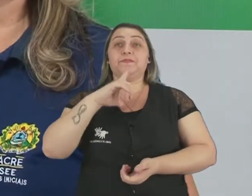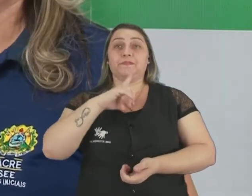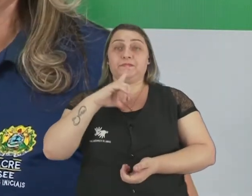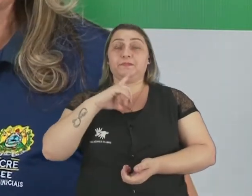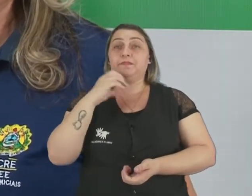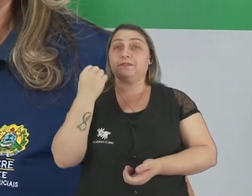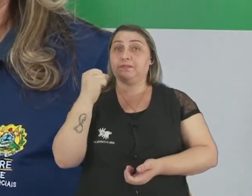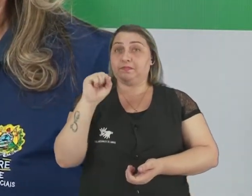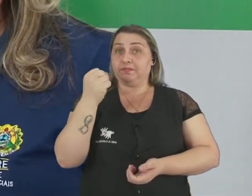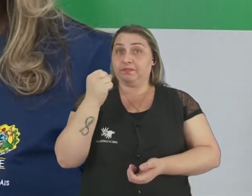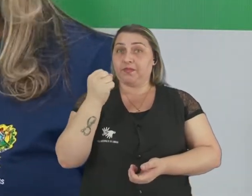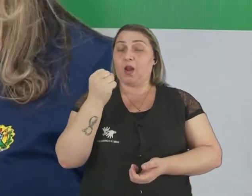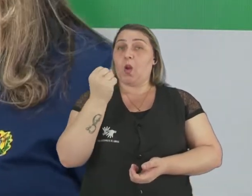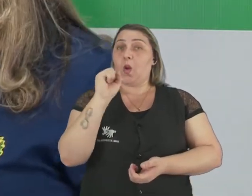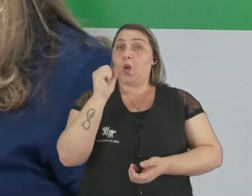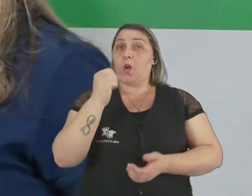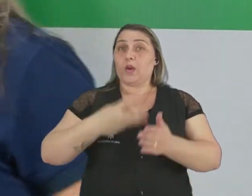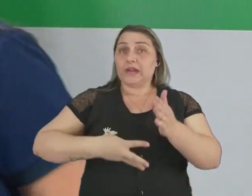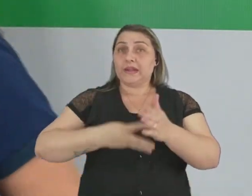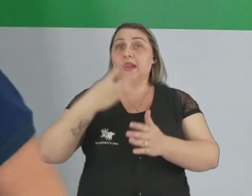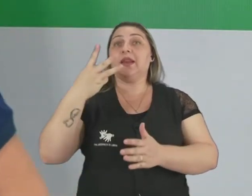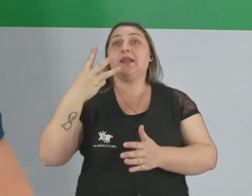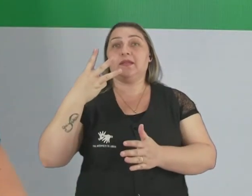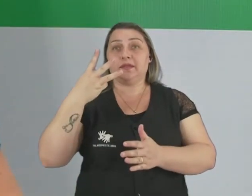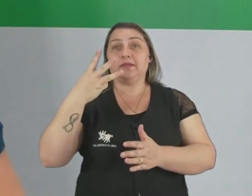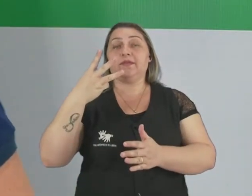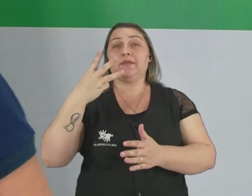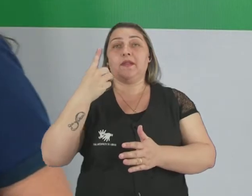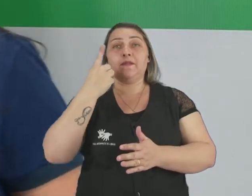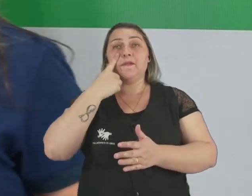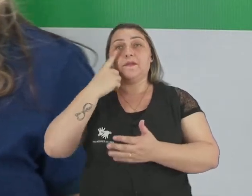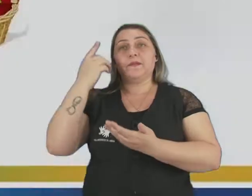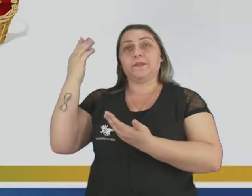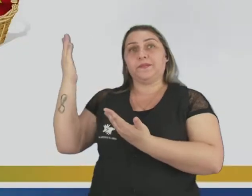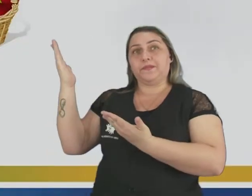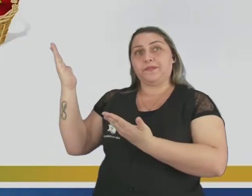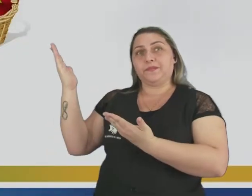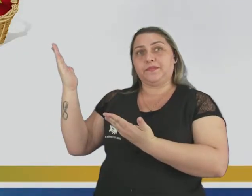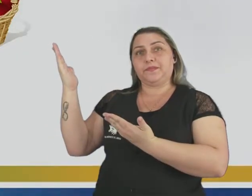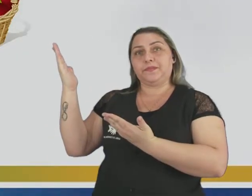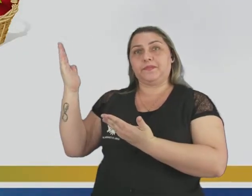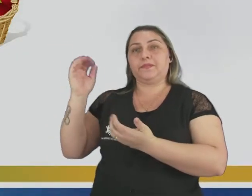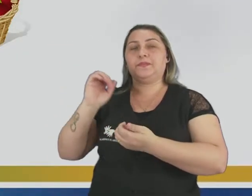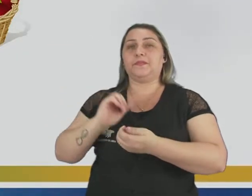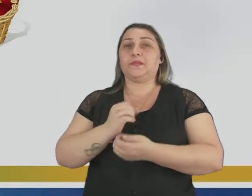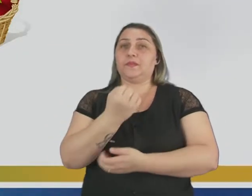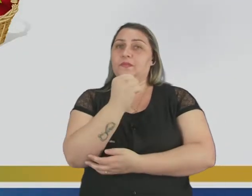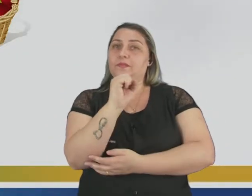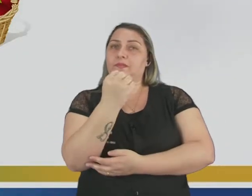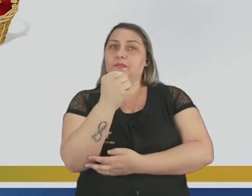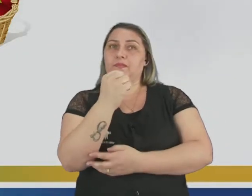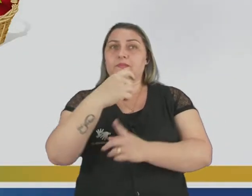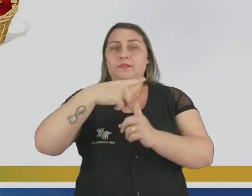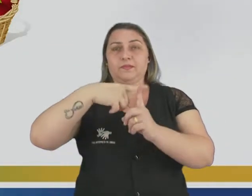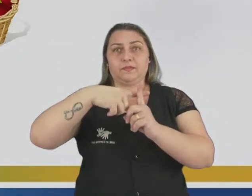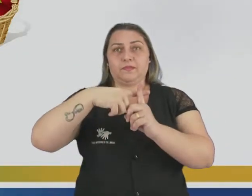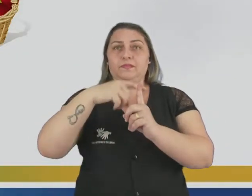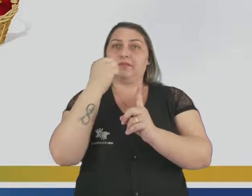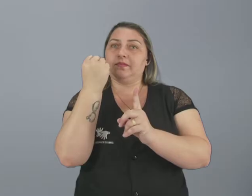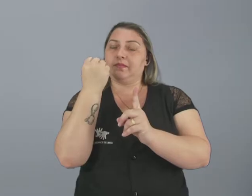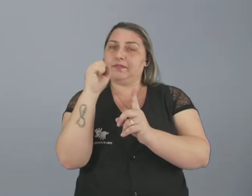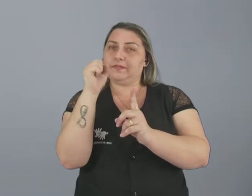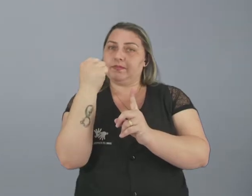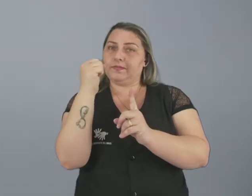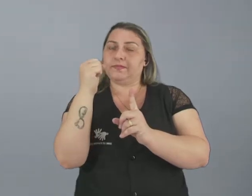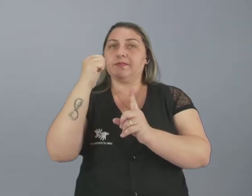8 3 vezes. Veja aí comigo na tela como ficou. Eu tenho 8